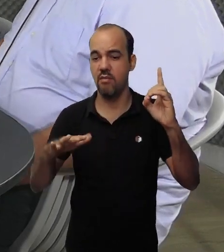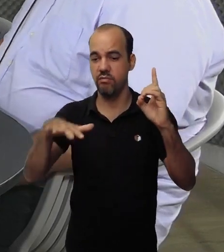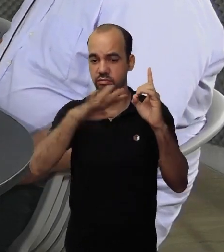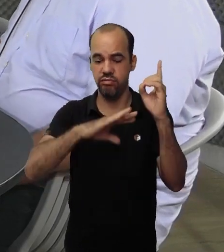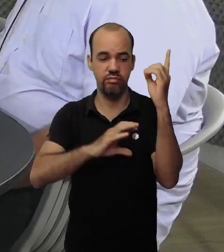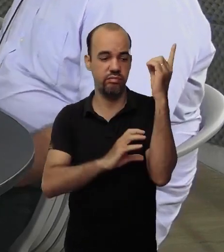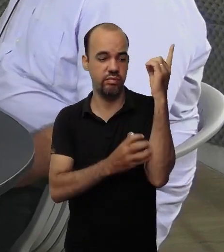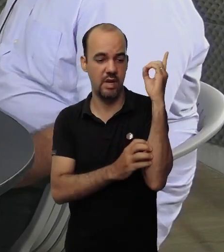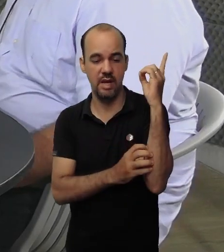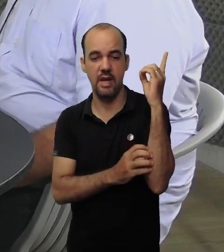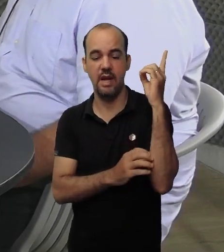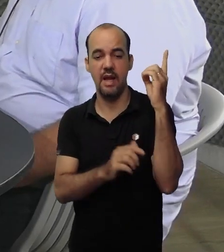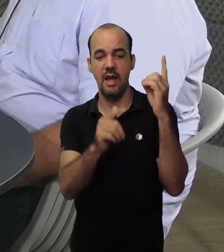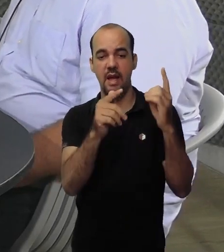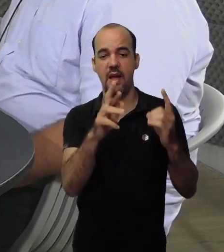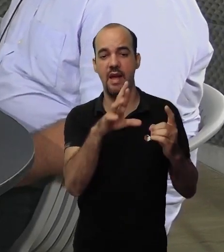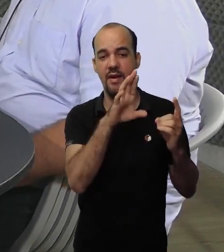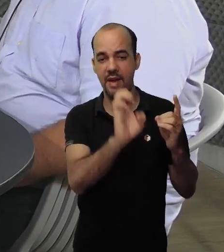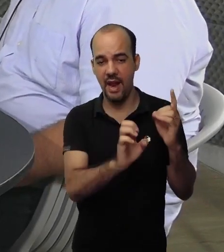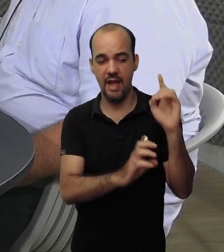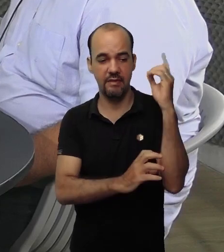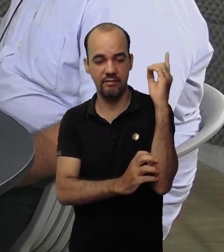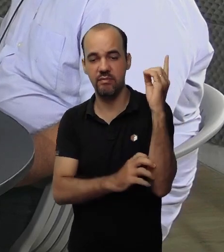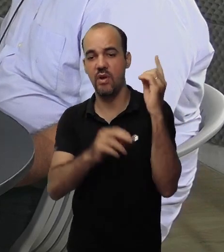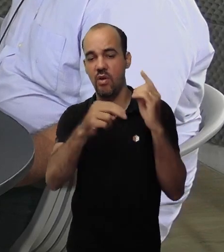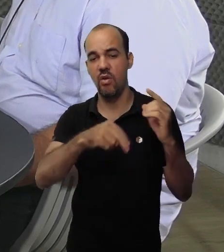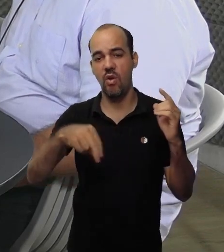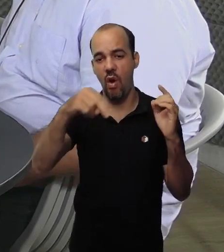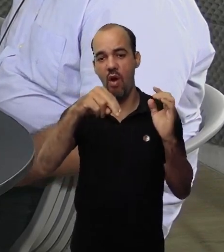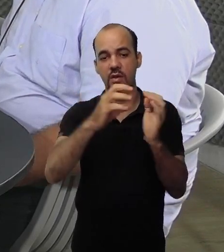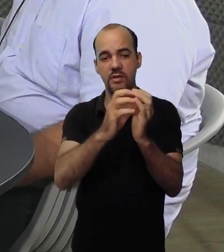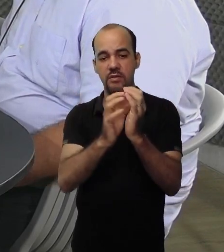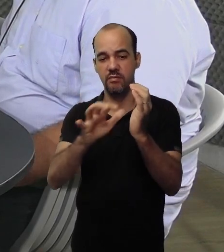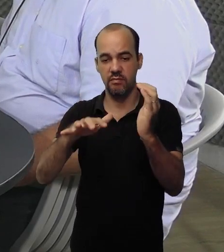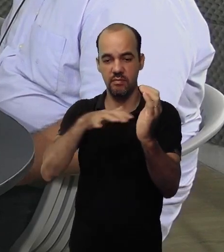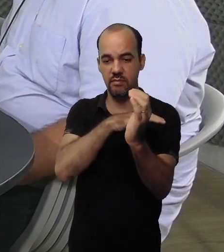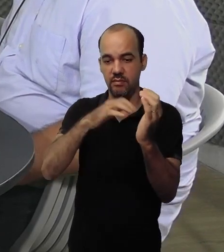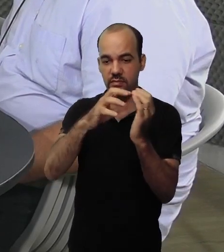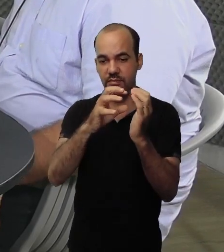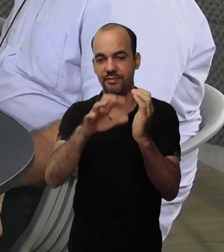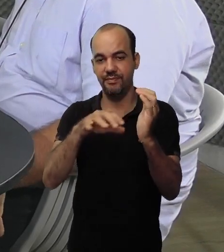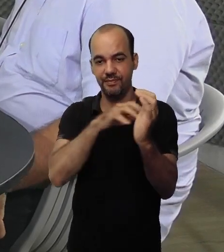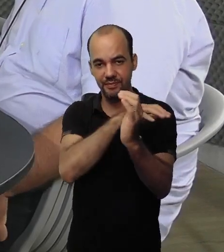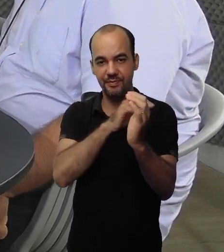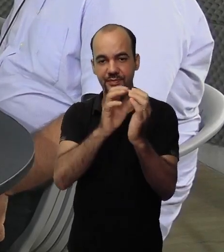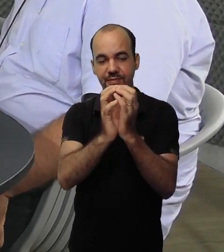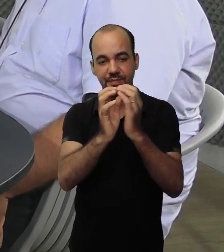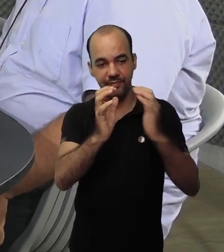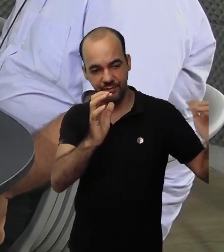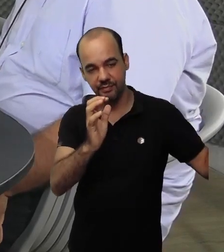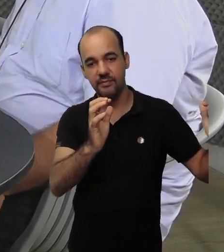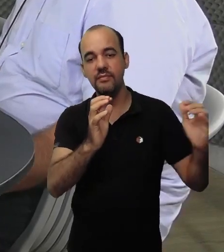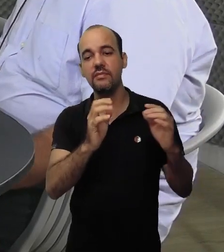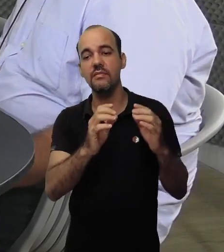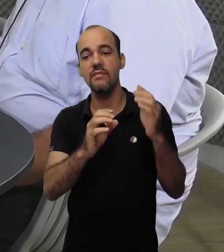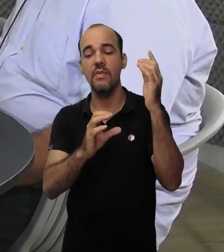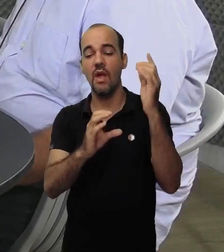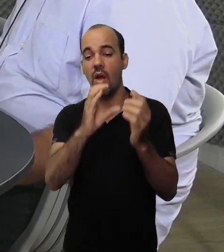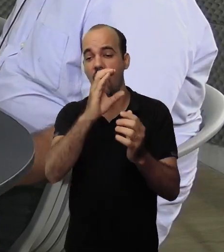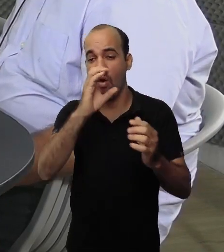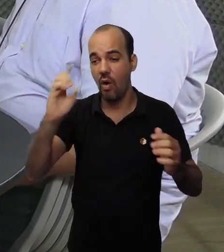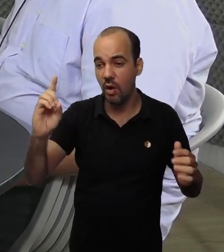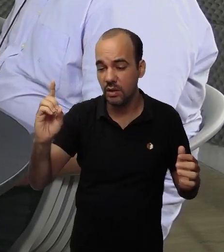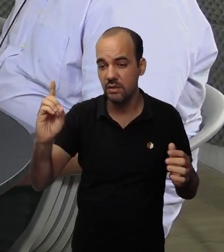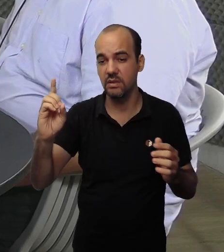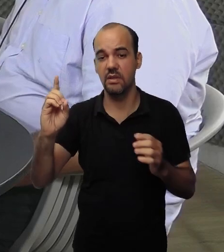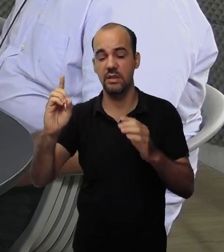GRE, Metropolitana Norte, a coordenação dos professores, que a gente sabe que existem os coordenadores